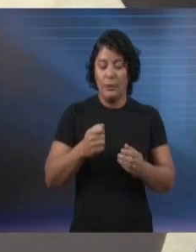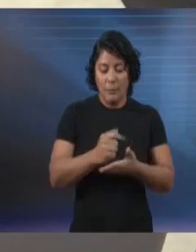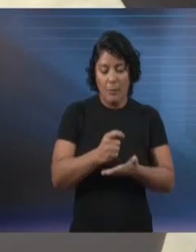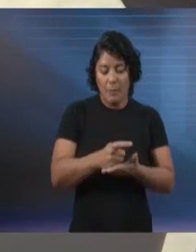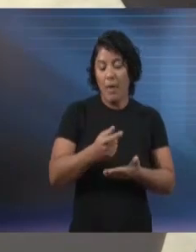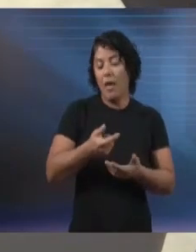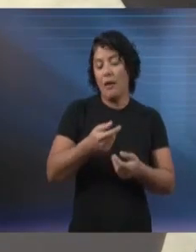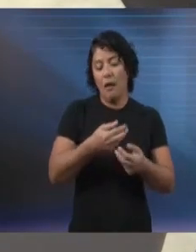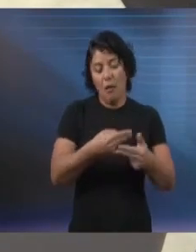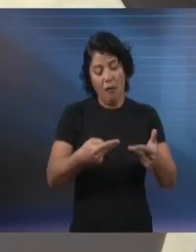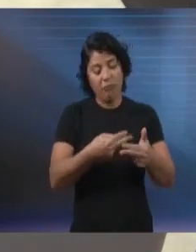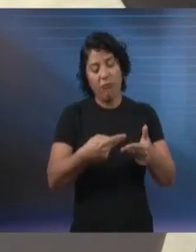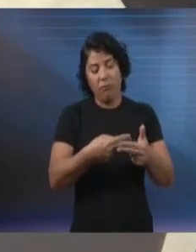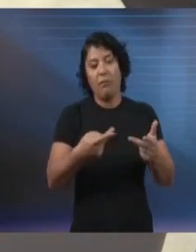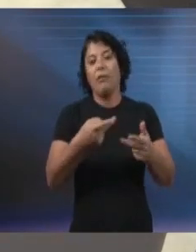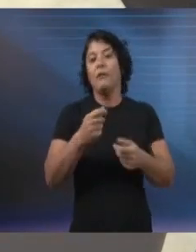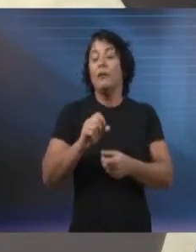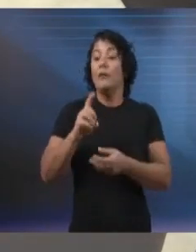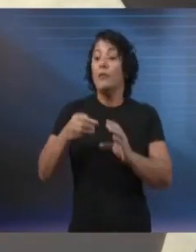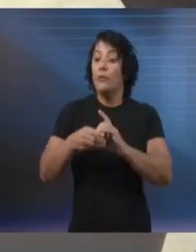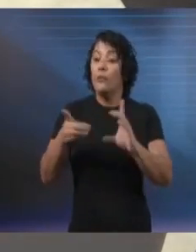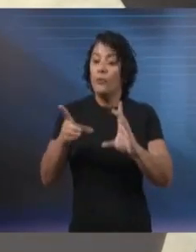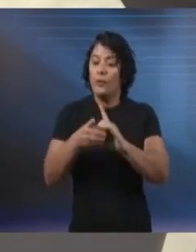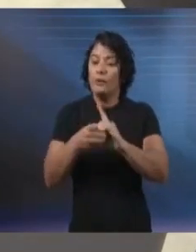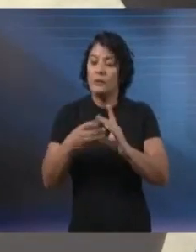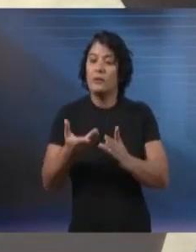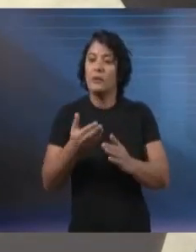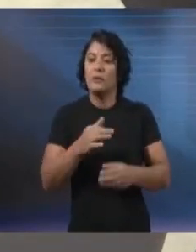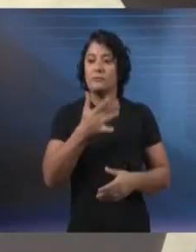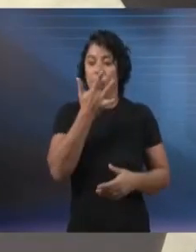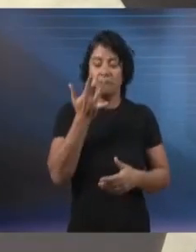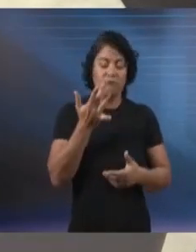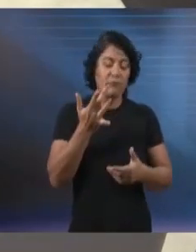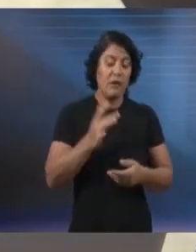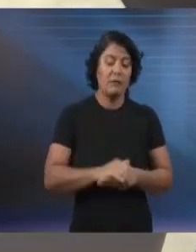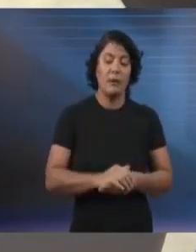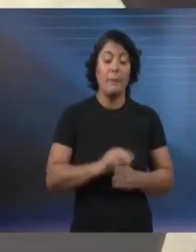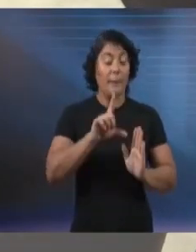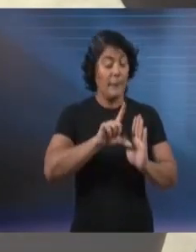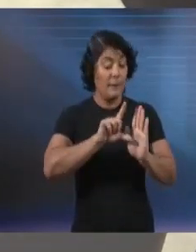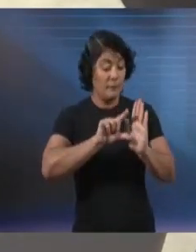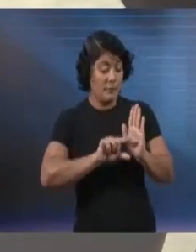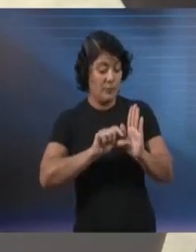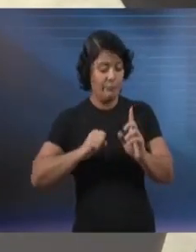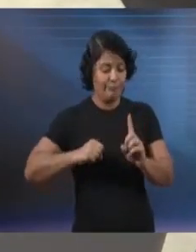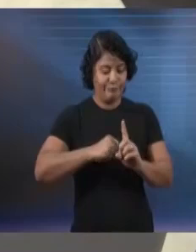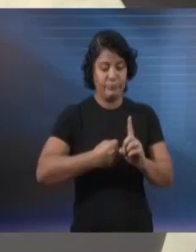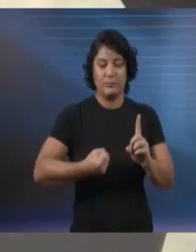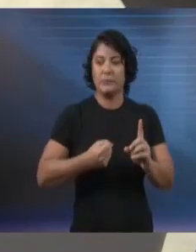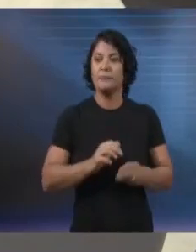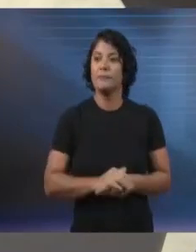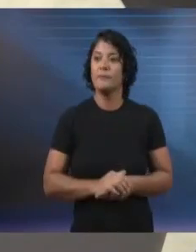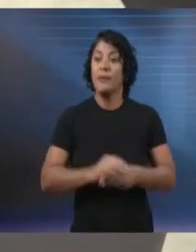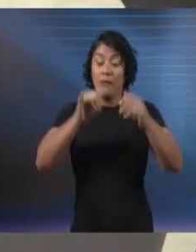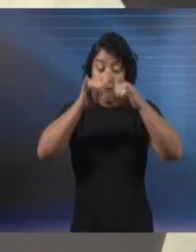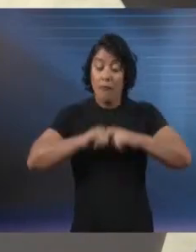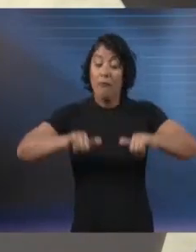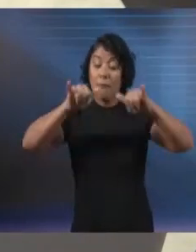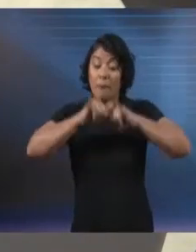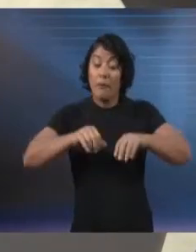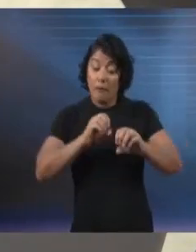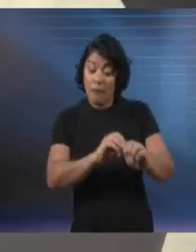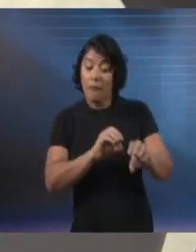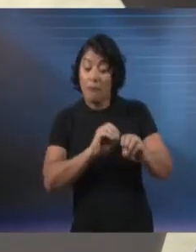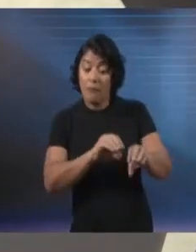legalizar essas pessoas que muitas vezes estão na informalidade, e com isso contribuir para a redução dos acidentes. Também fazer campanhas